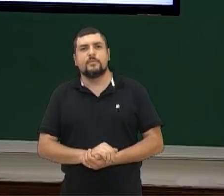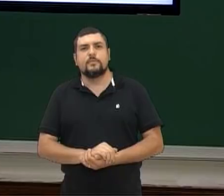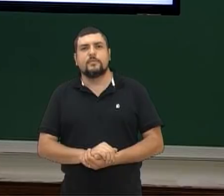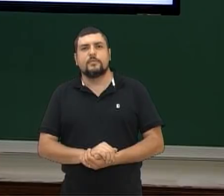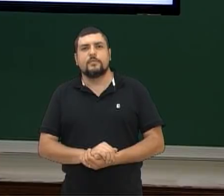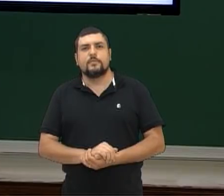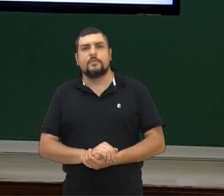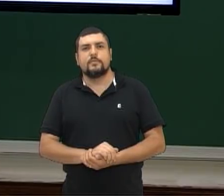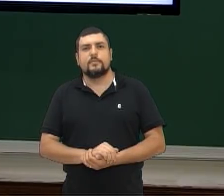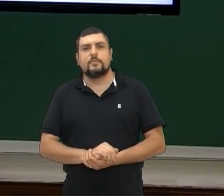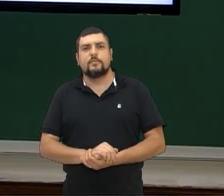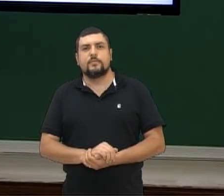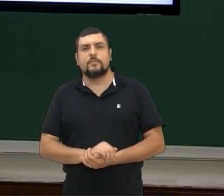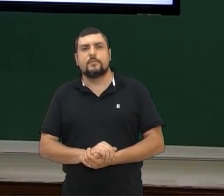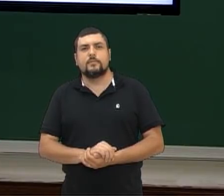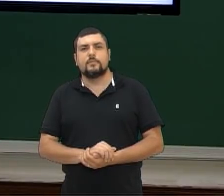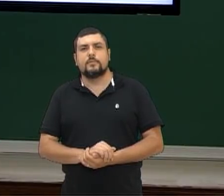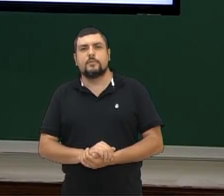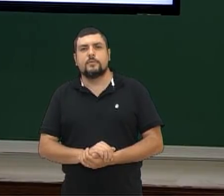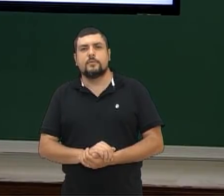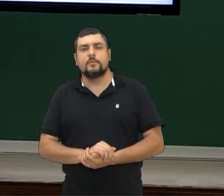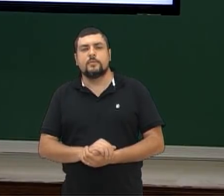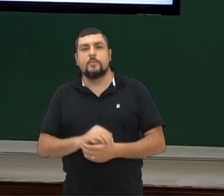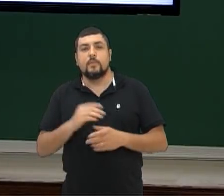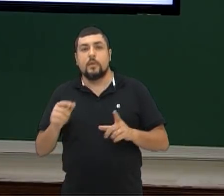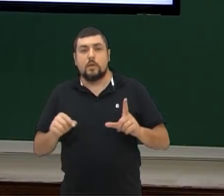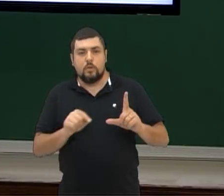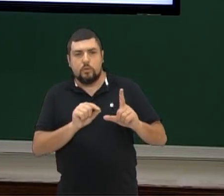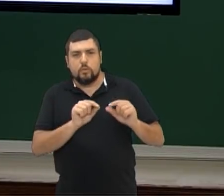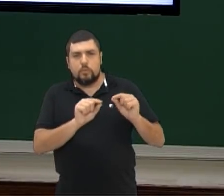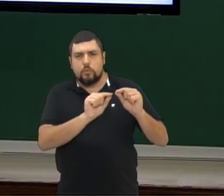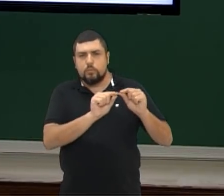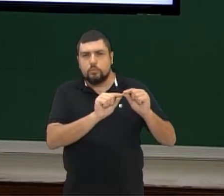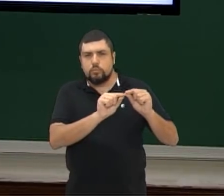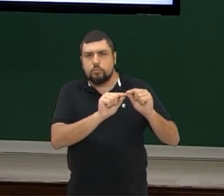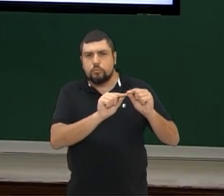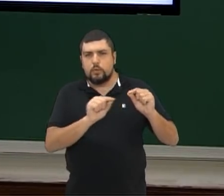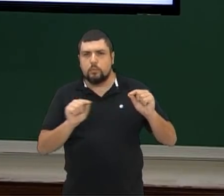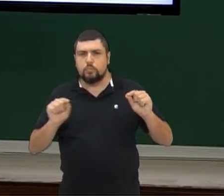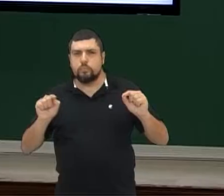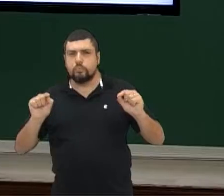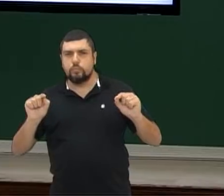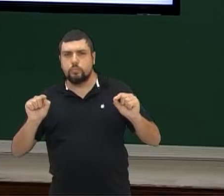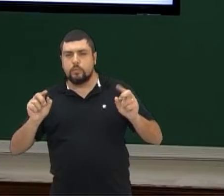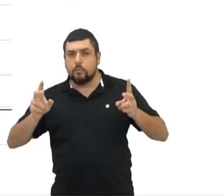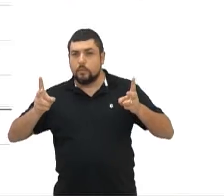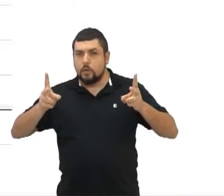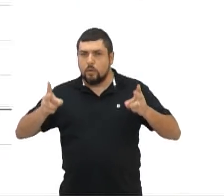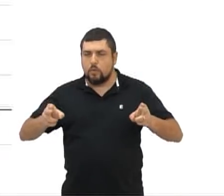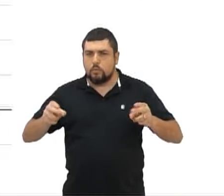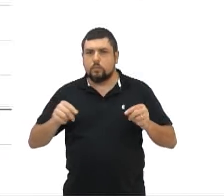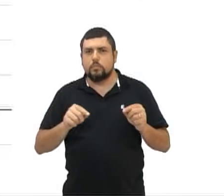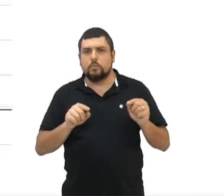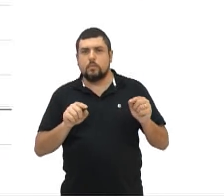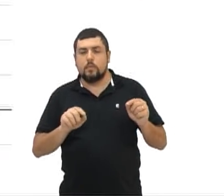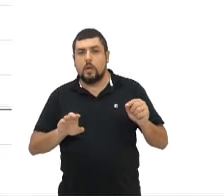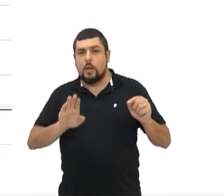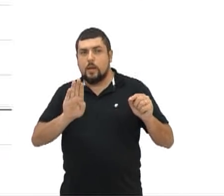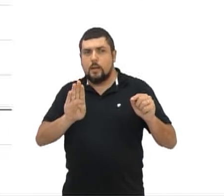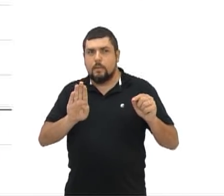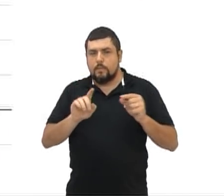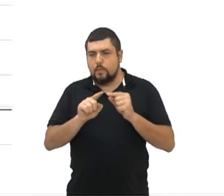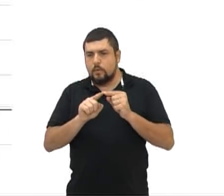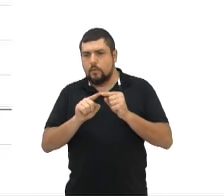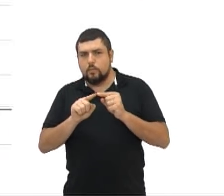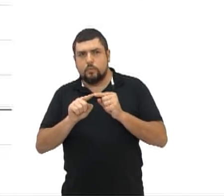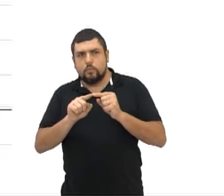e 1, você mantém ali a posição, é dela que você vai fazer a ampliação. A letra B vai para 7